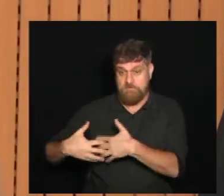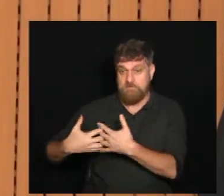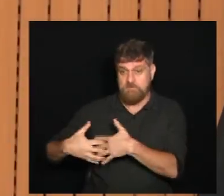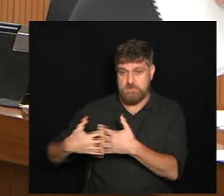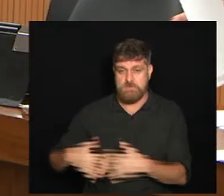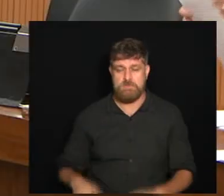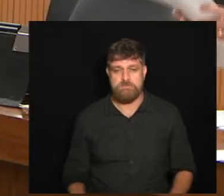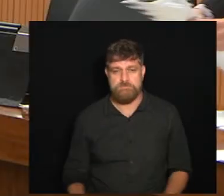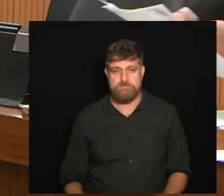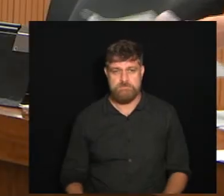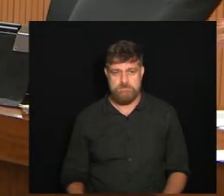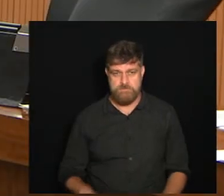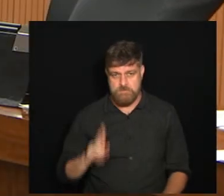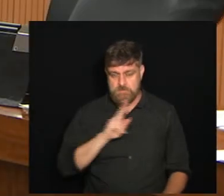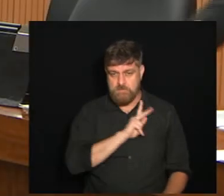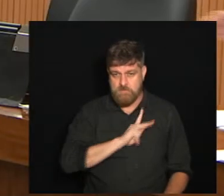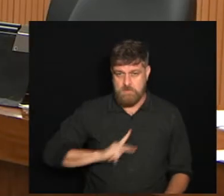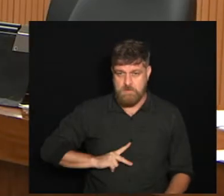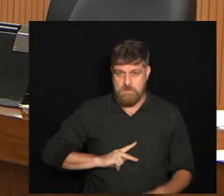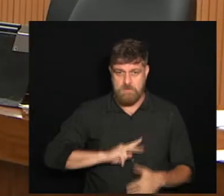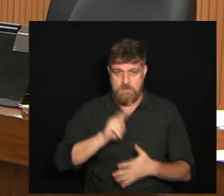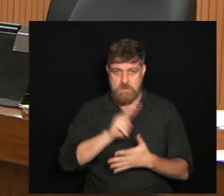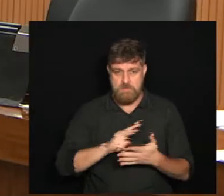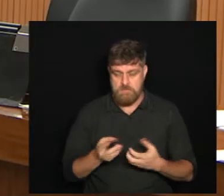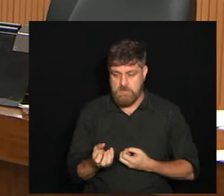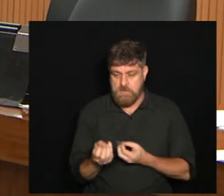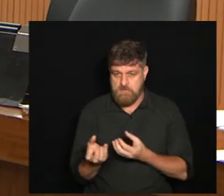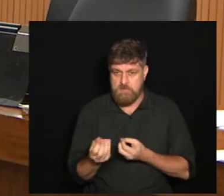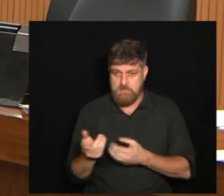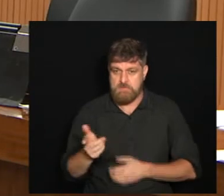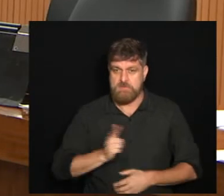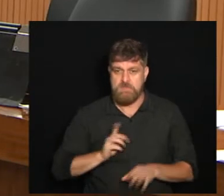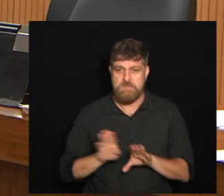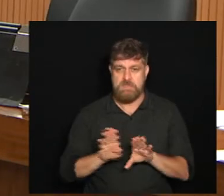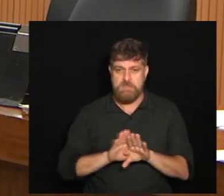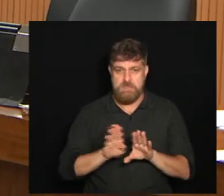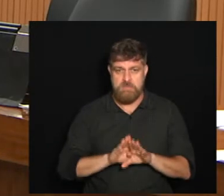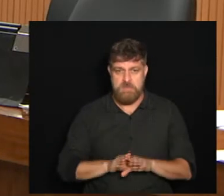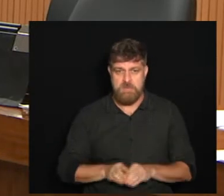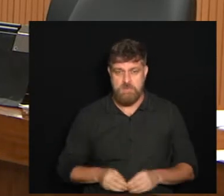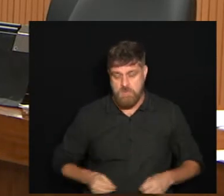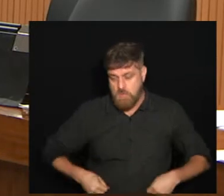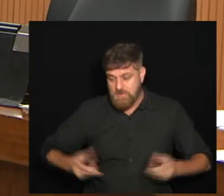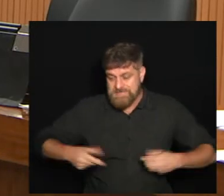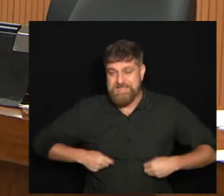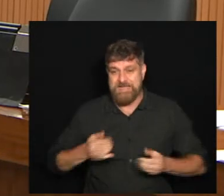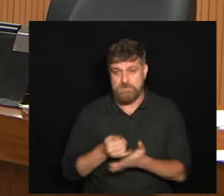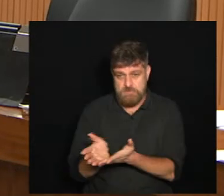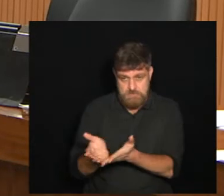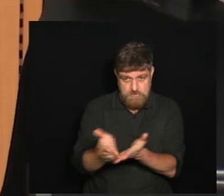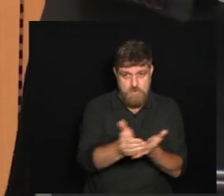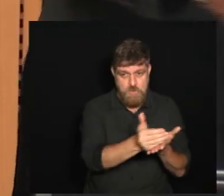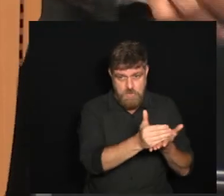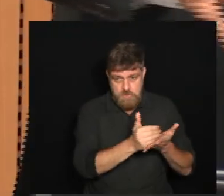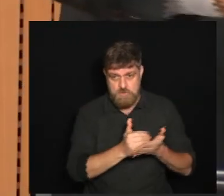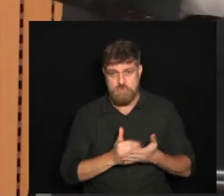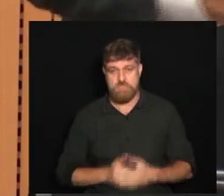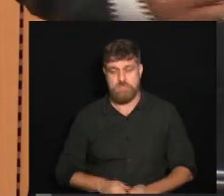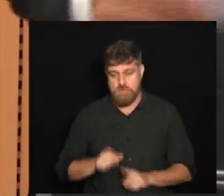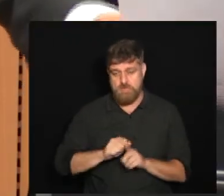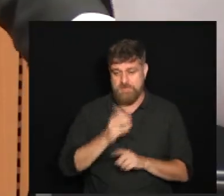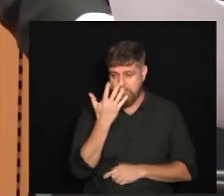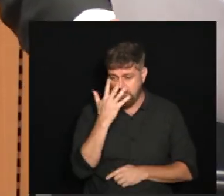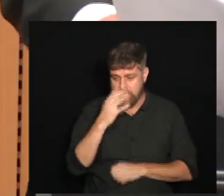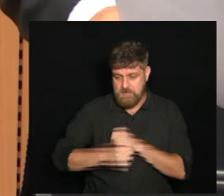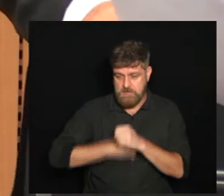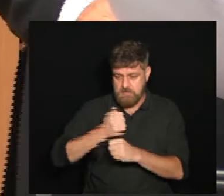Senhor presidente, como leitura de informações, também temos os balancetes da receita e da despesa da Câmara Municipal de Campinas de fevereiro de